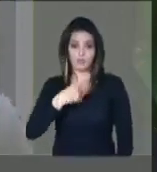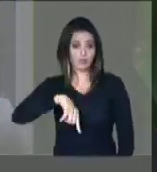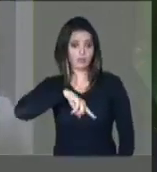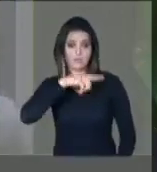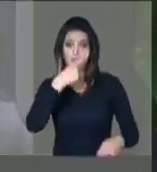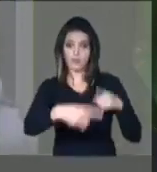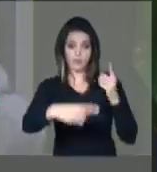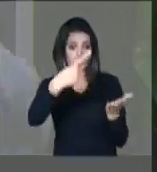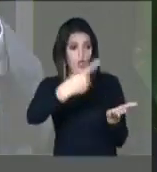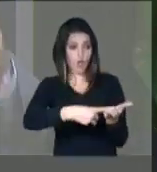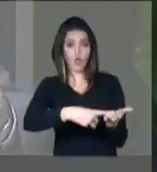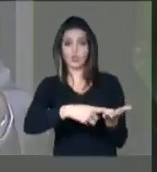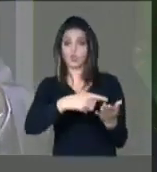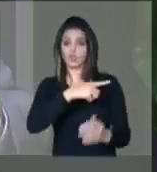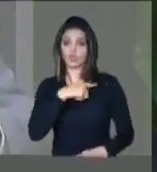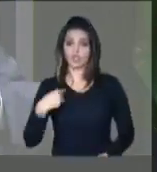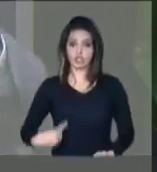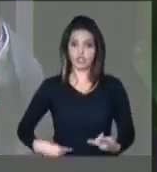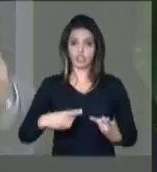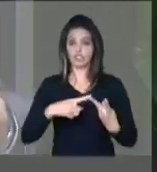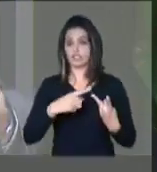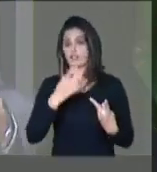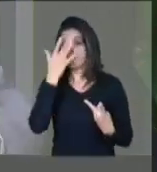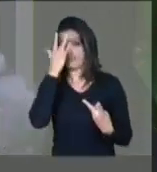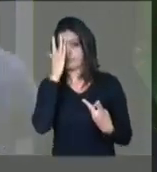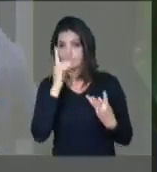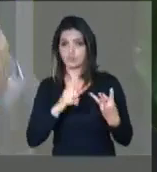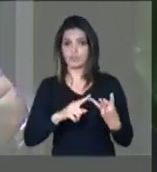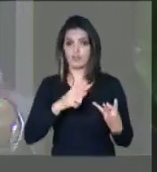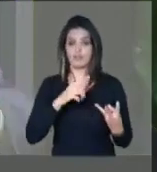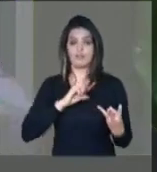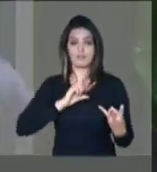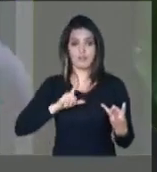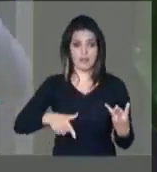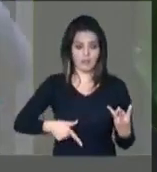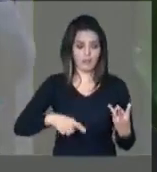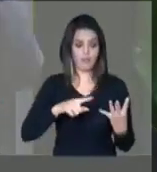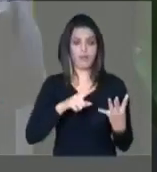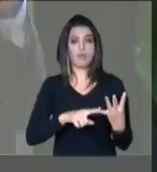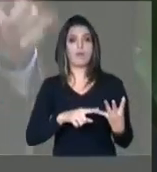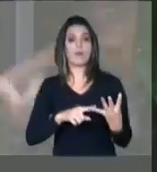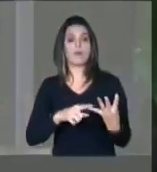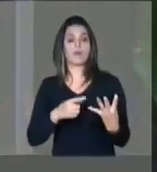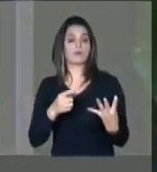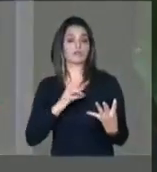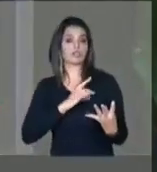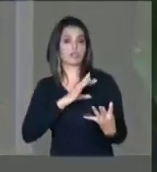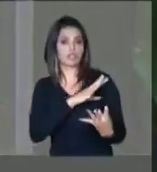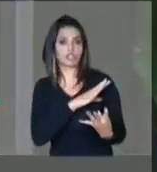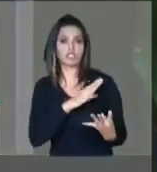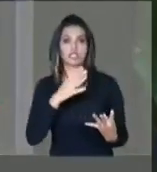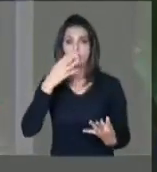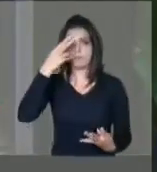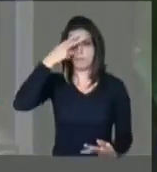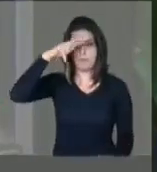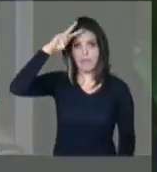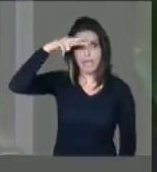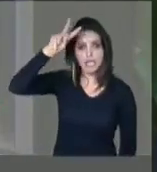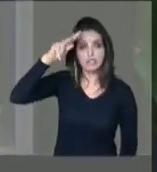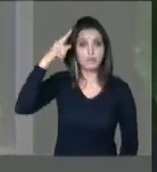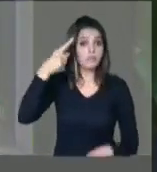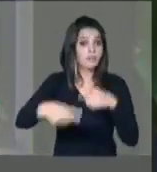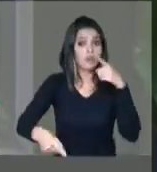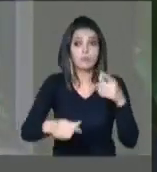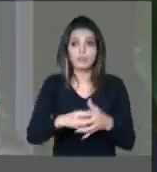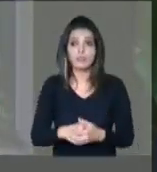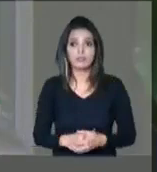Índia, Israel, Chile, México, e todos os demais países sul-americanos, à